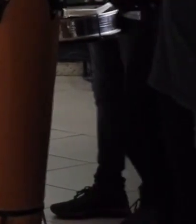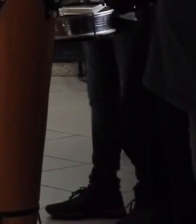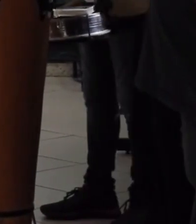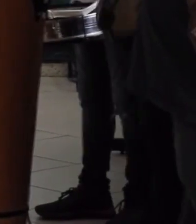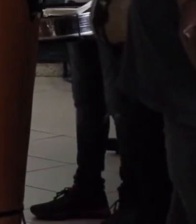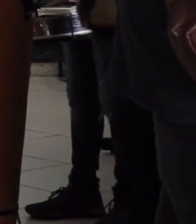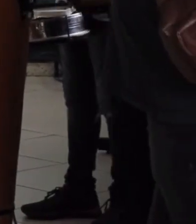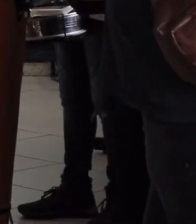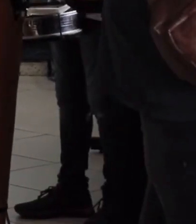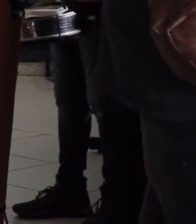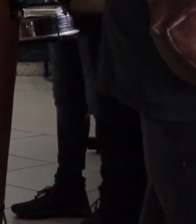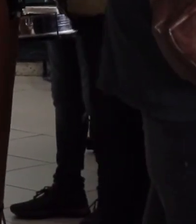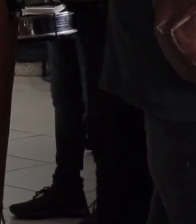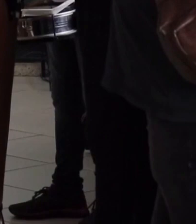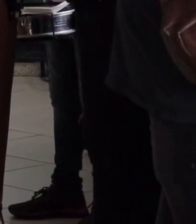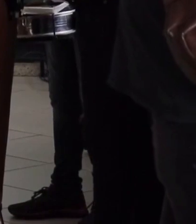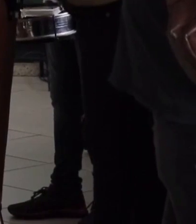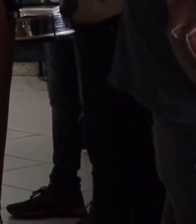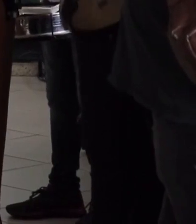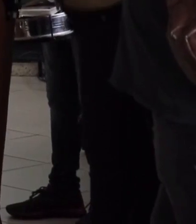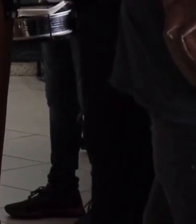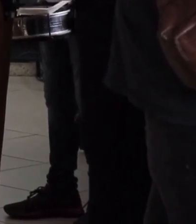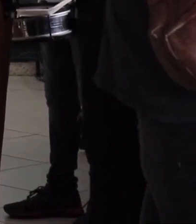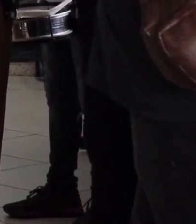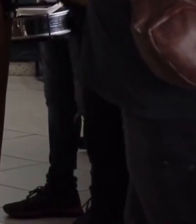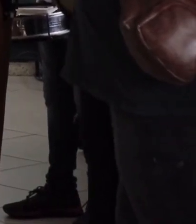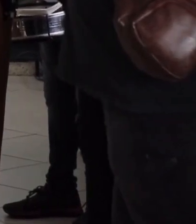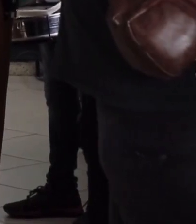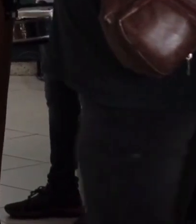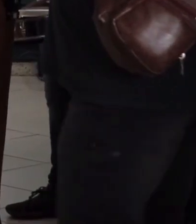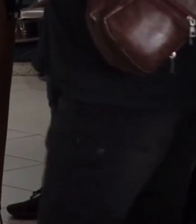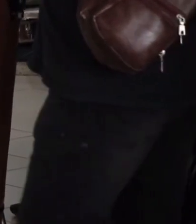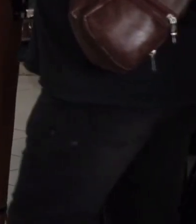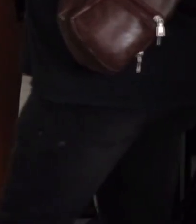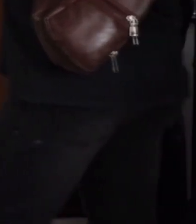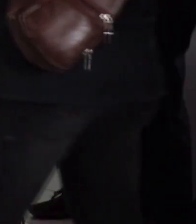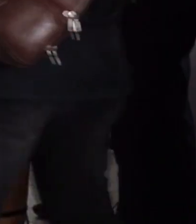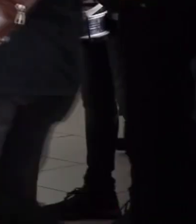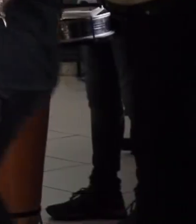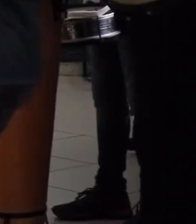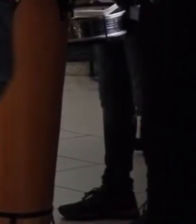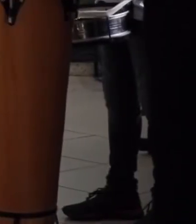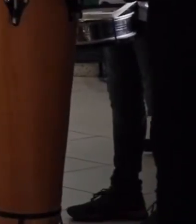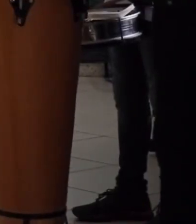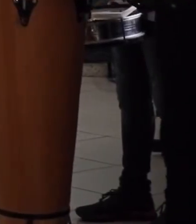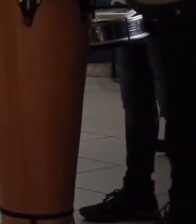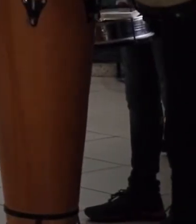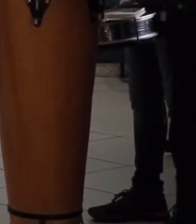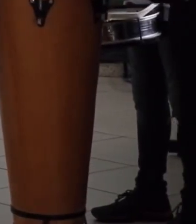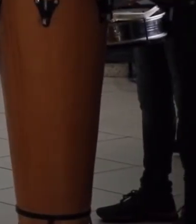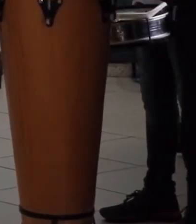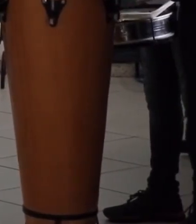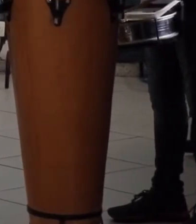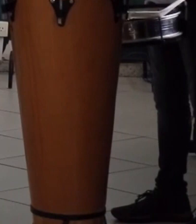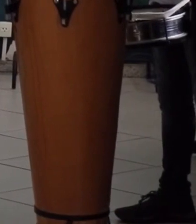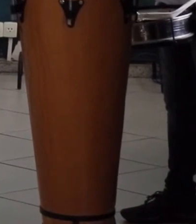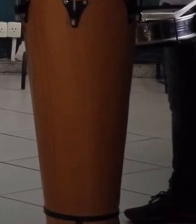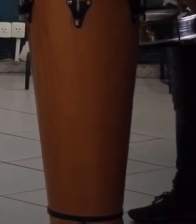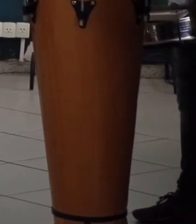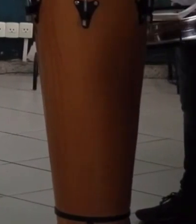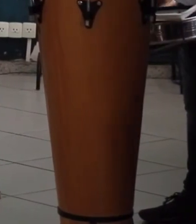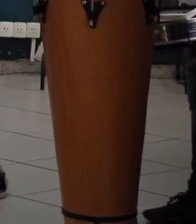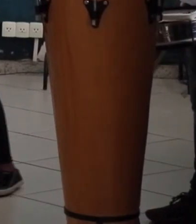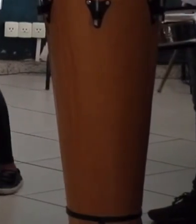a dança toda vermelha o olho cego baqueia procurando por